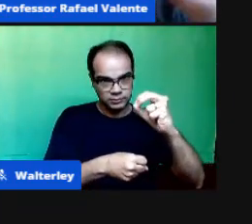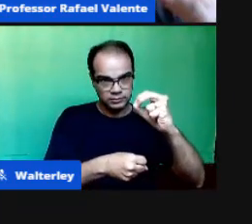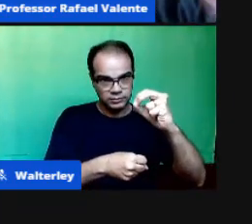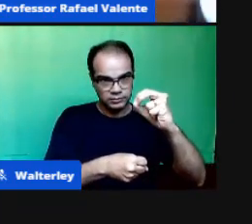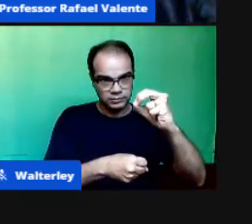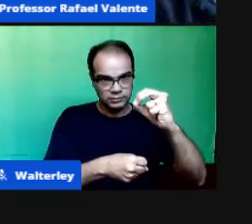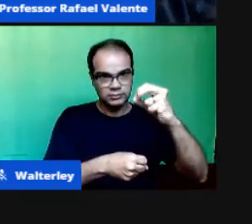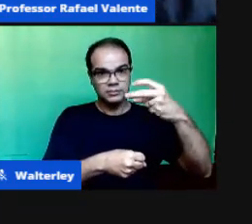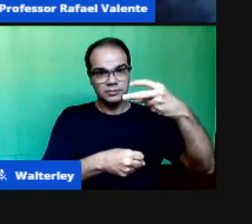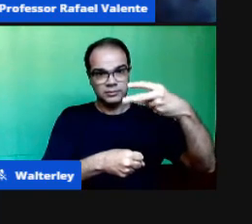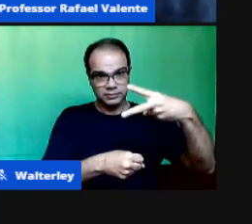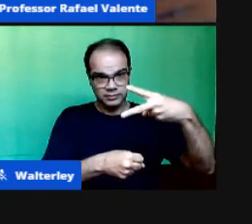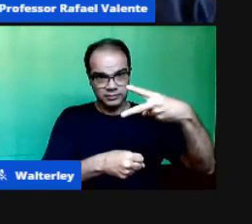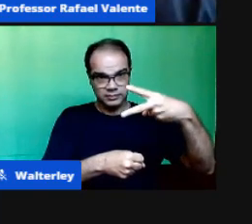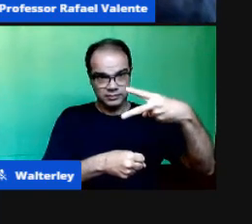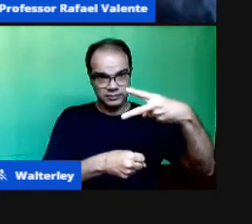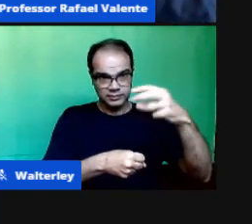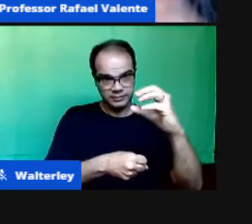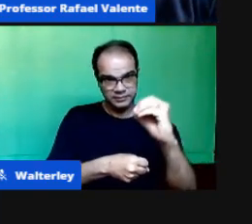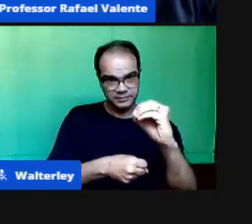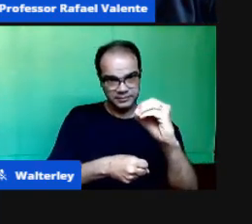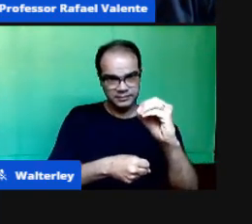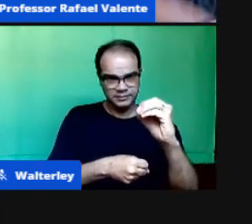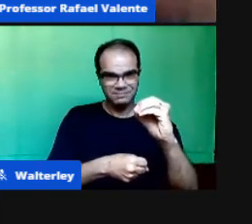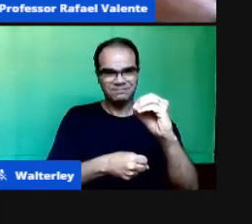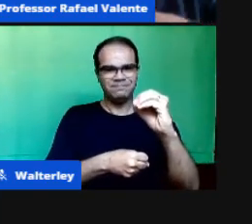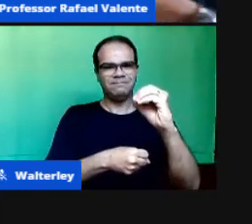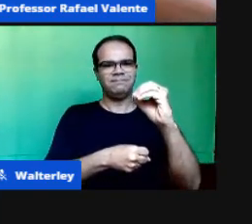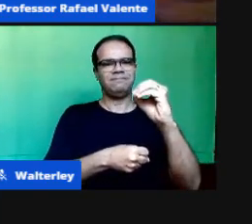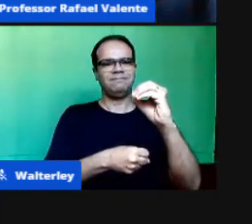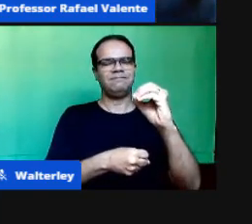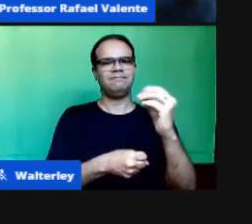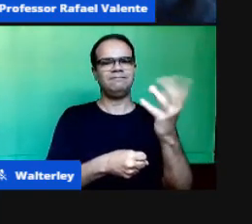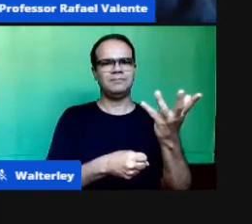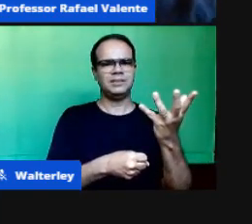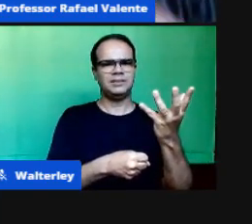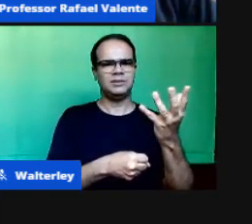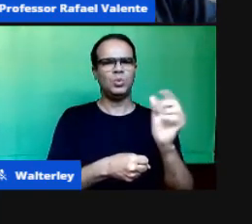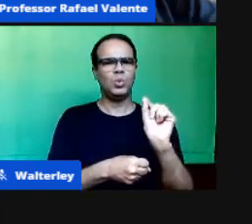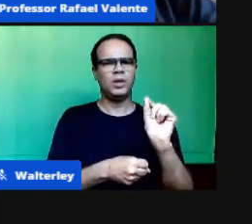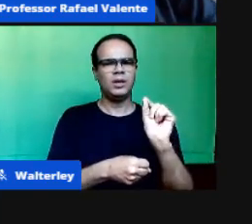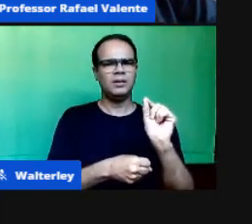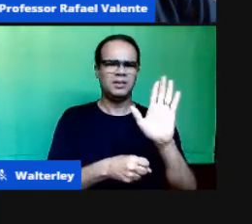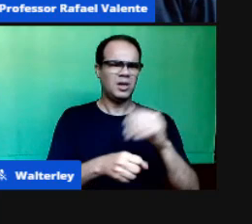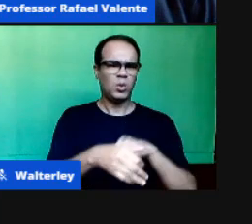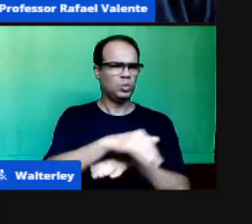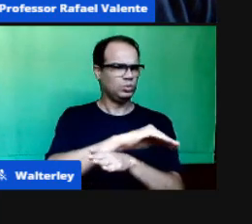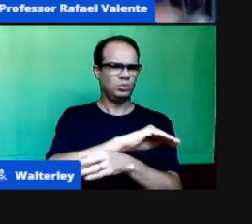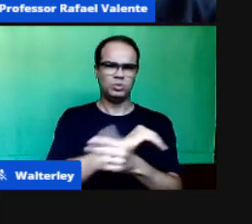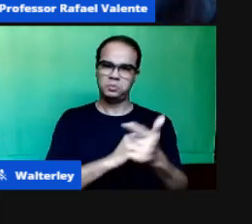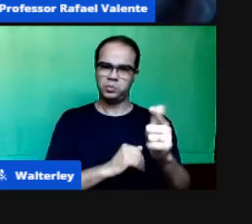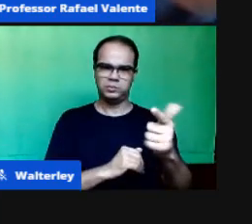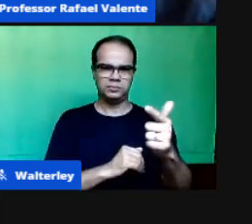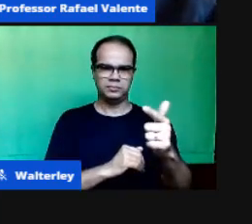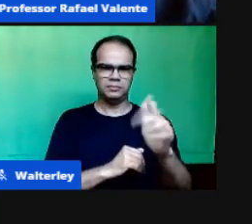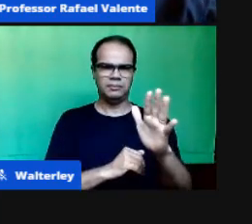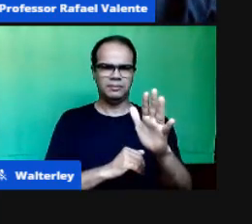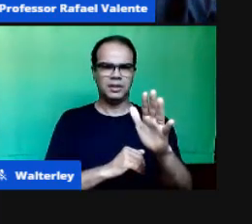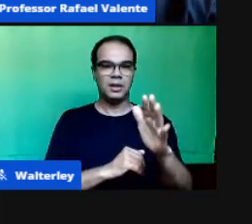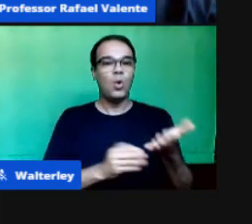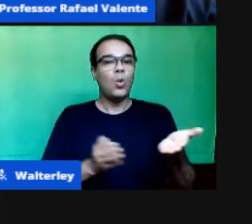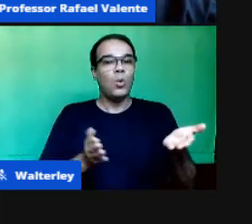aí claro que a gente não estamos acostumados, né? Mas a gente está lidando